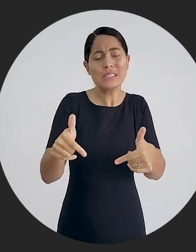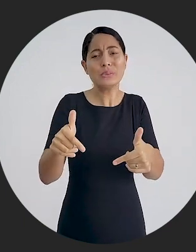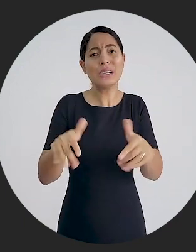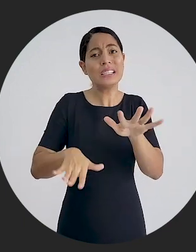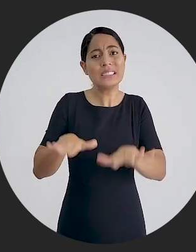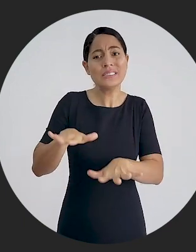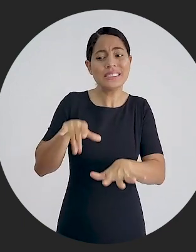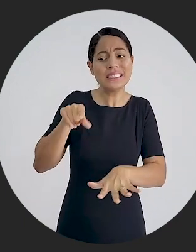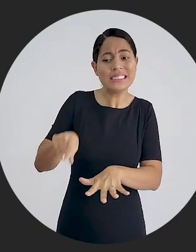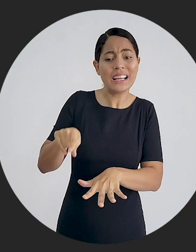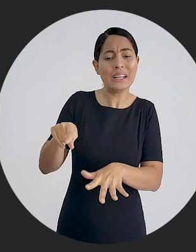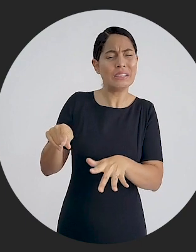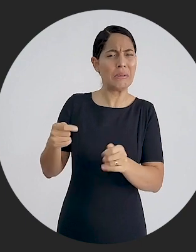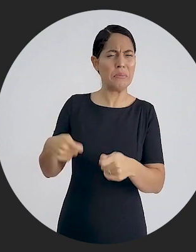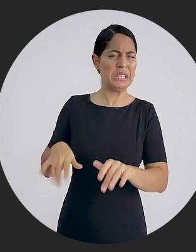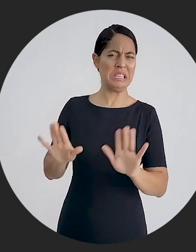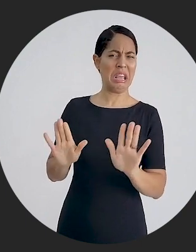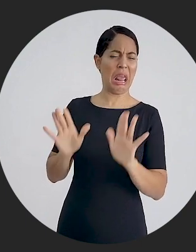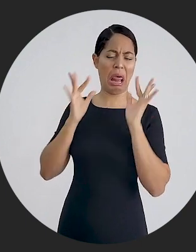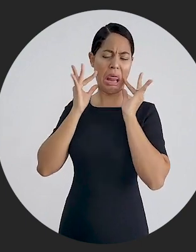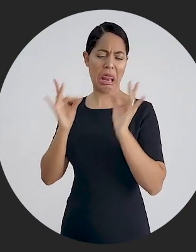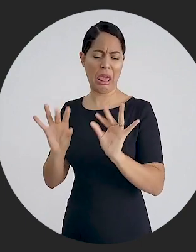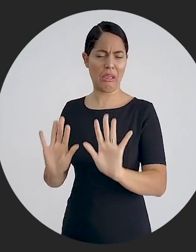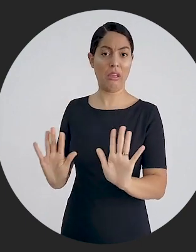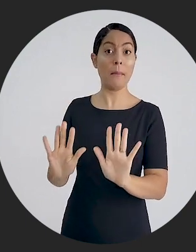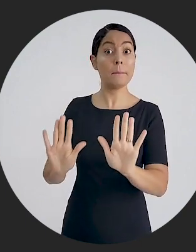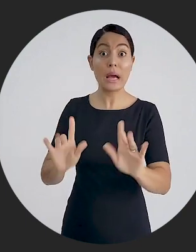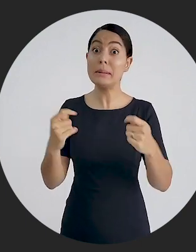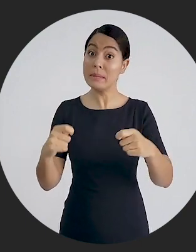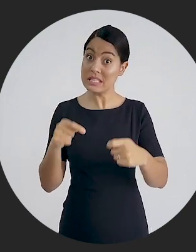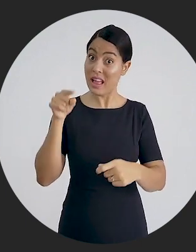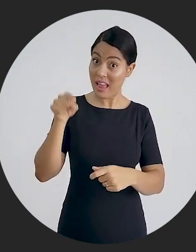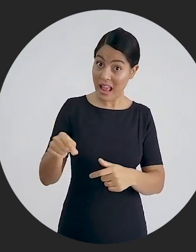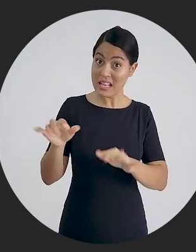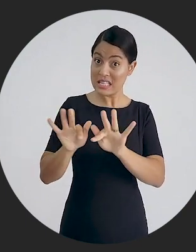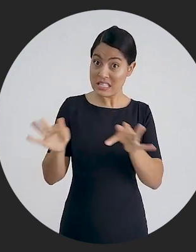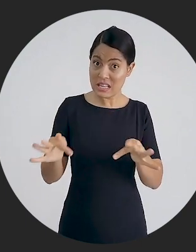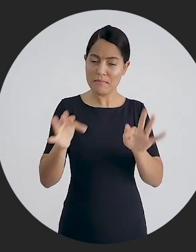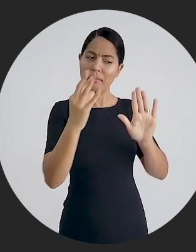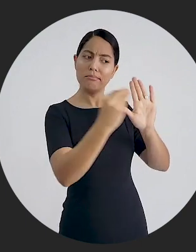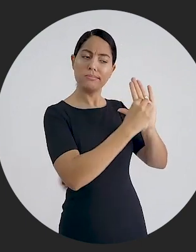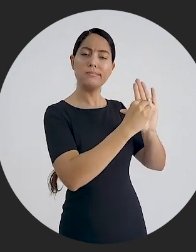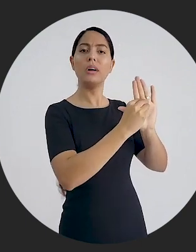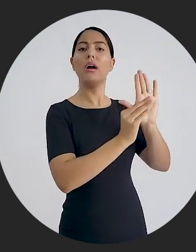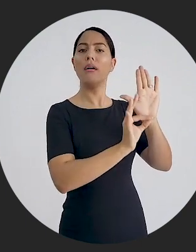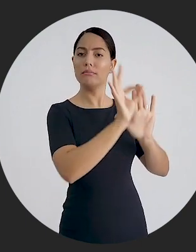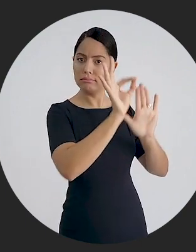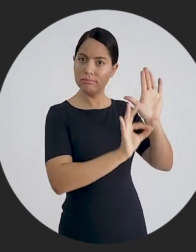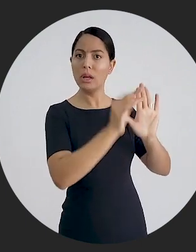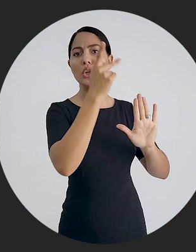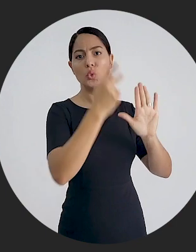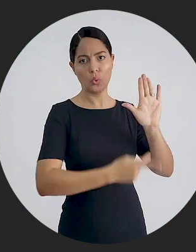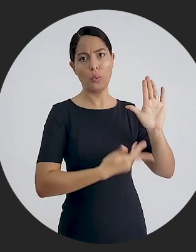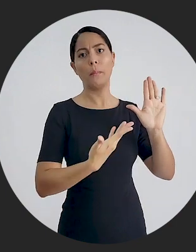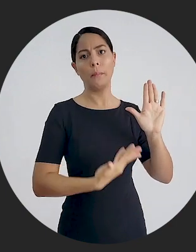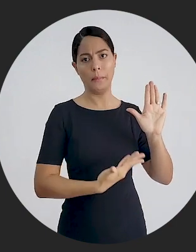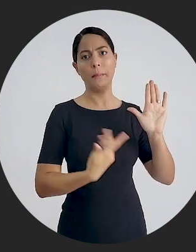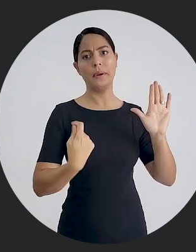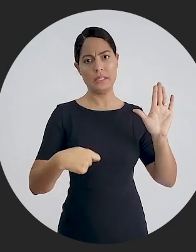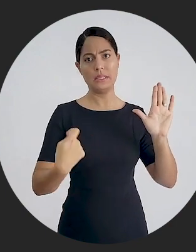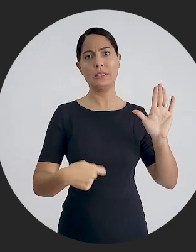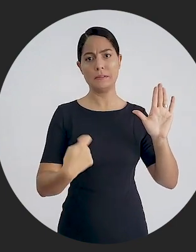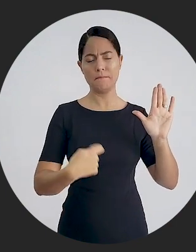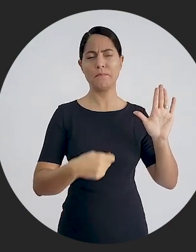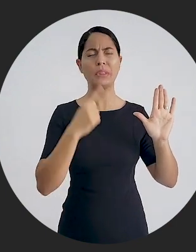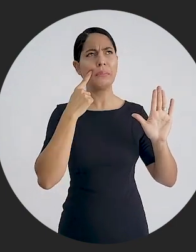a menores possíveis, que você nem imagina que precisa de uma atenção, ela tem que estar alinhada com o planejamento. Claro que